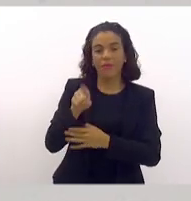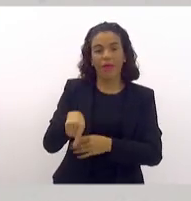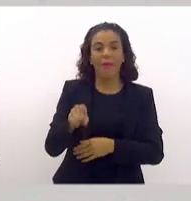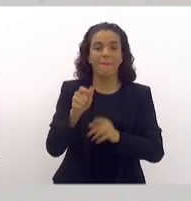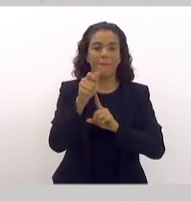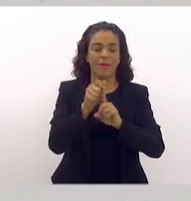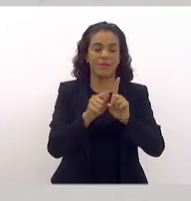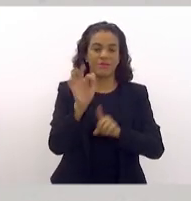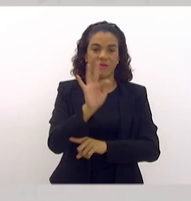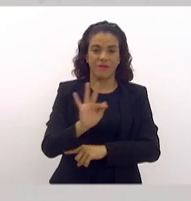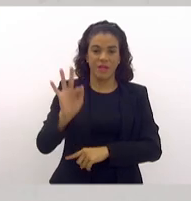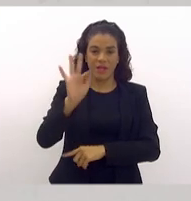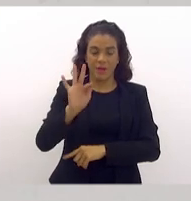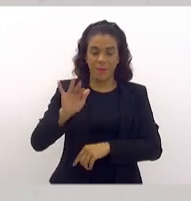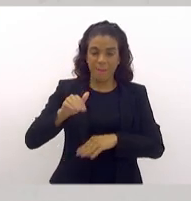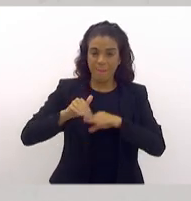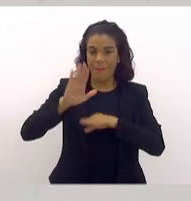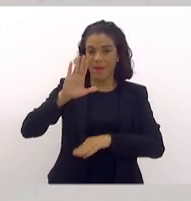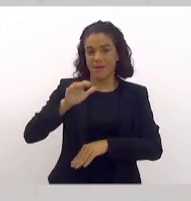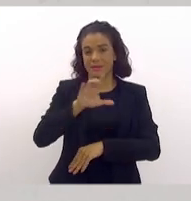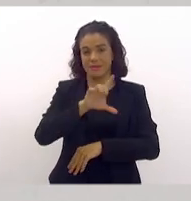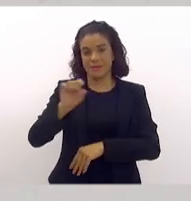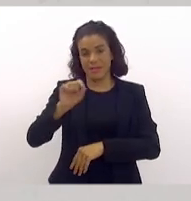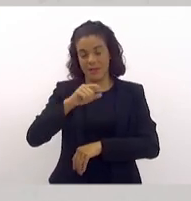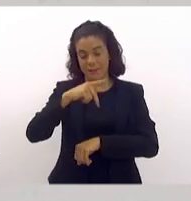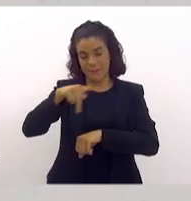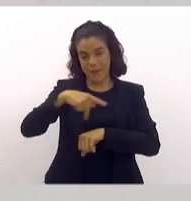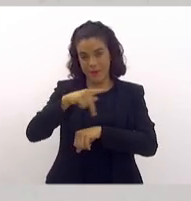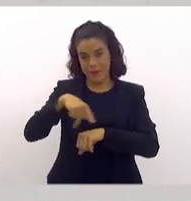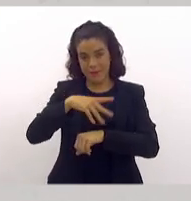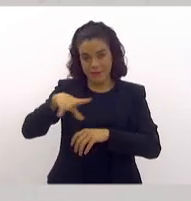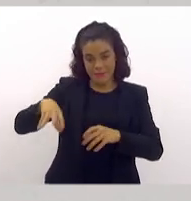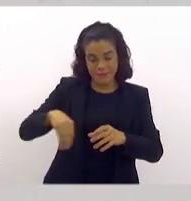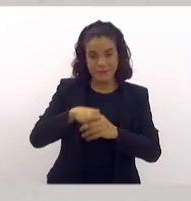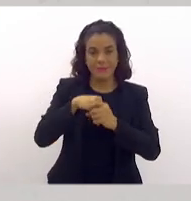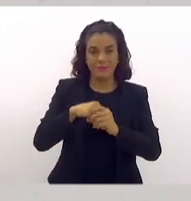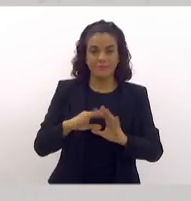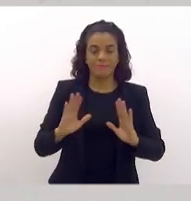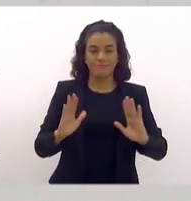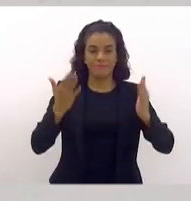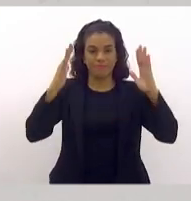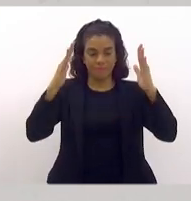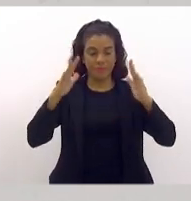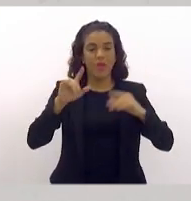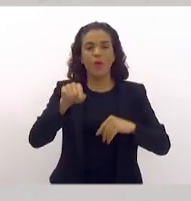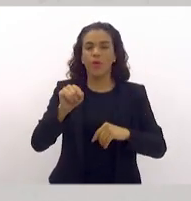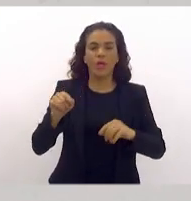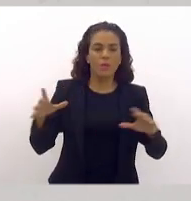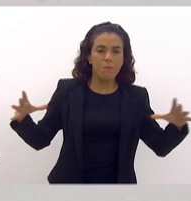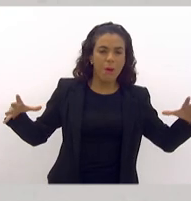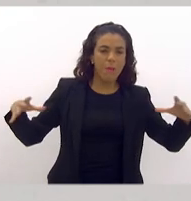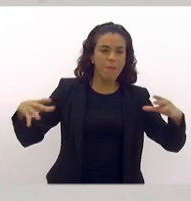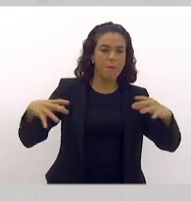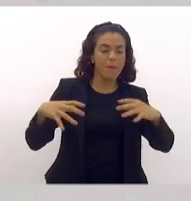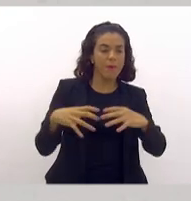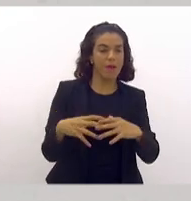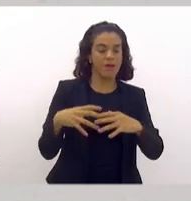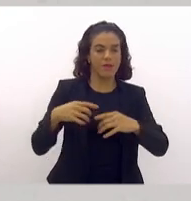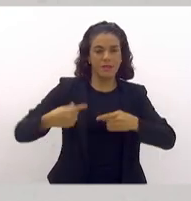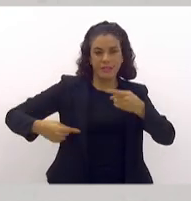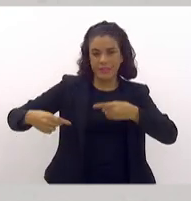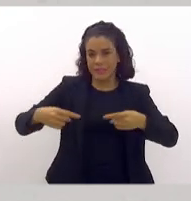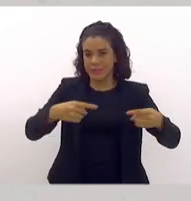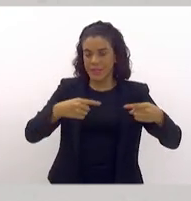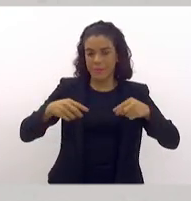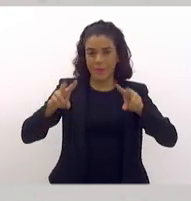mais de 100 países e que a gente realiza aqui no Brasil. É um dia para reunir os atores que debatem